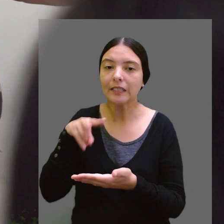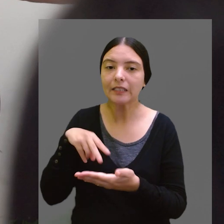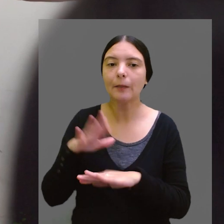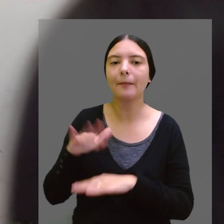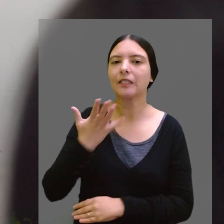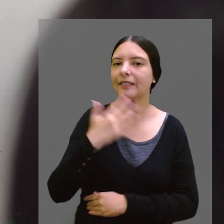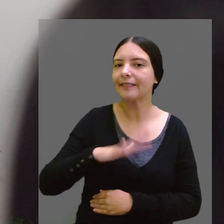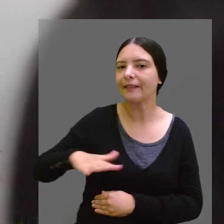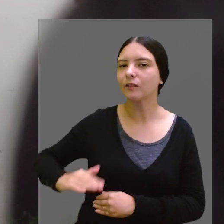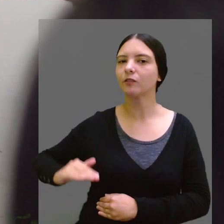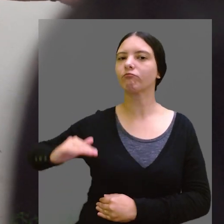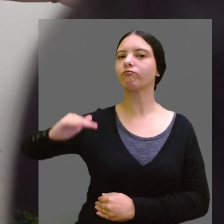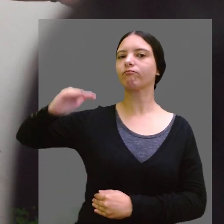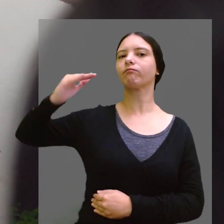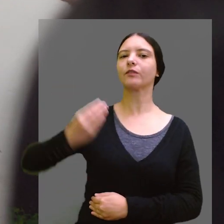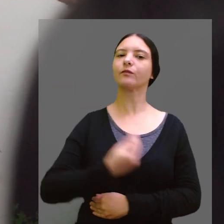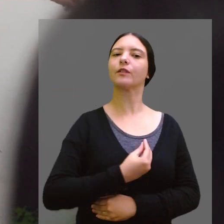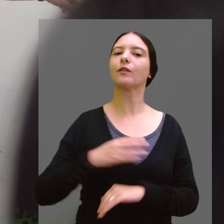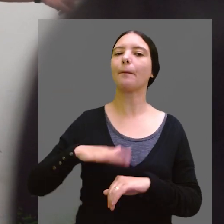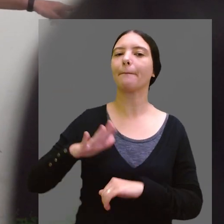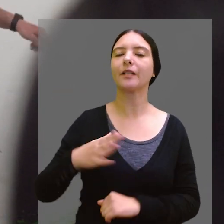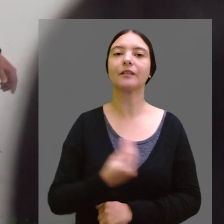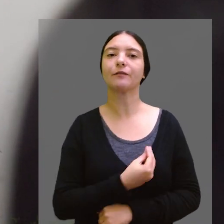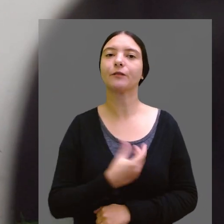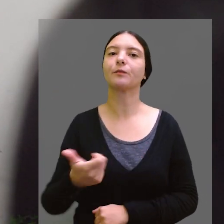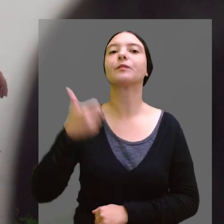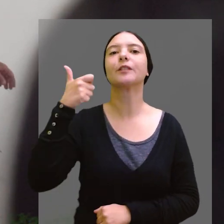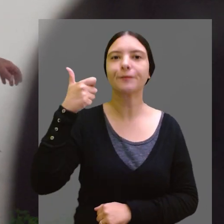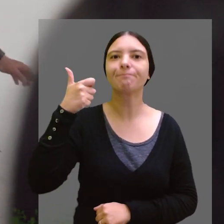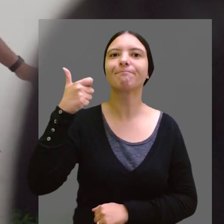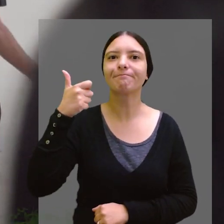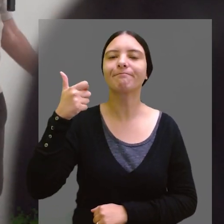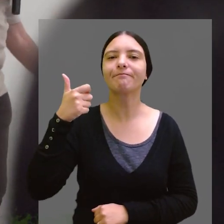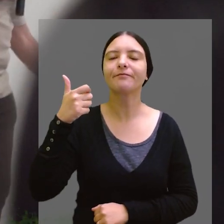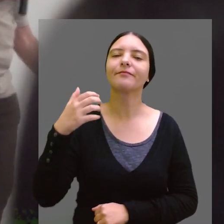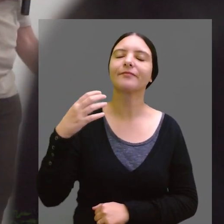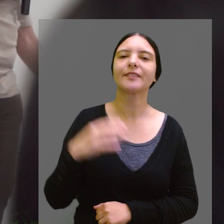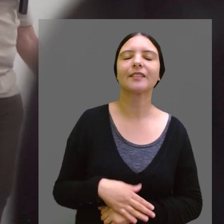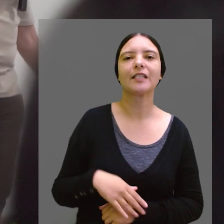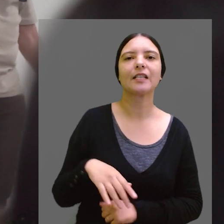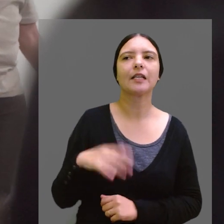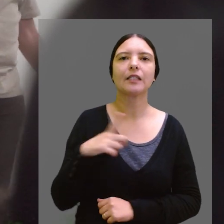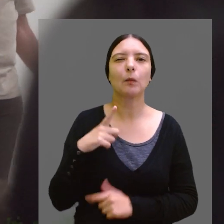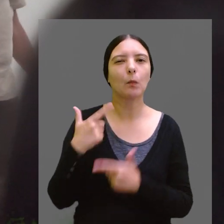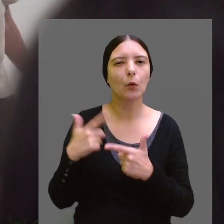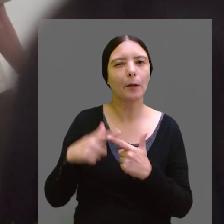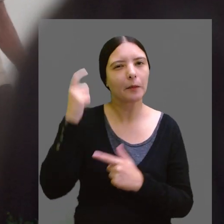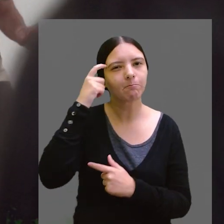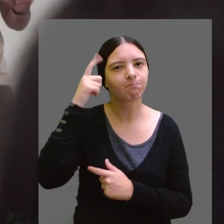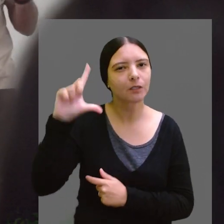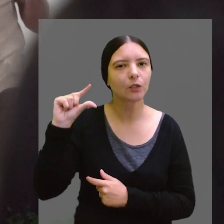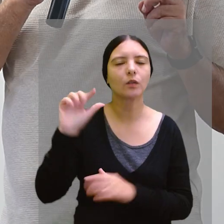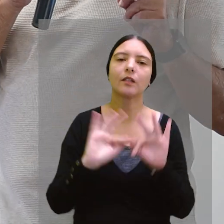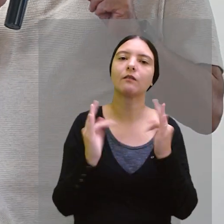a infância vive mais e, sobretudo, vive melhor. Tende a ficar menos gagá. Vocês, talvez, na